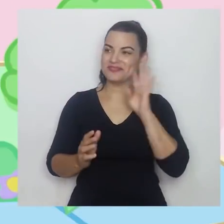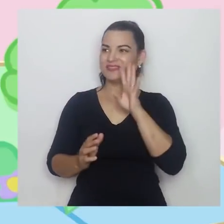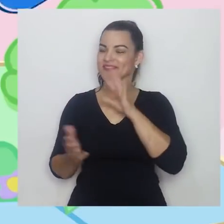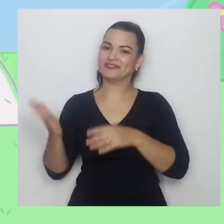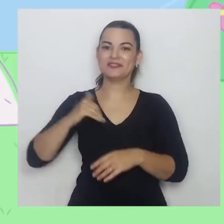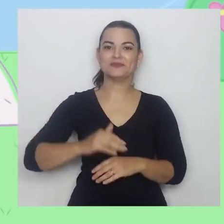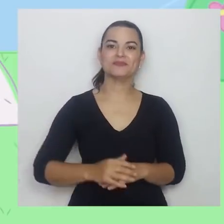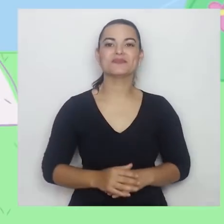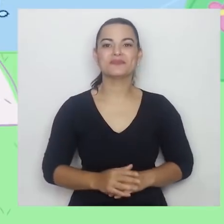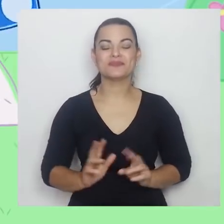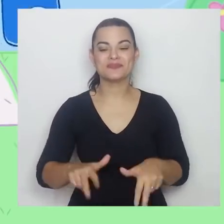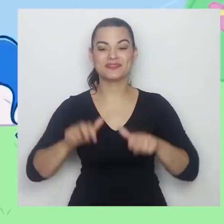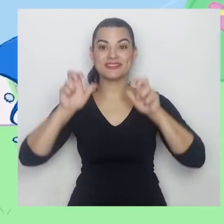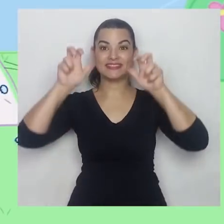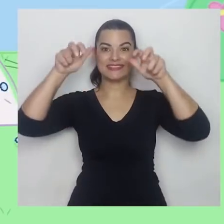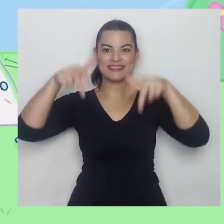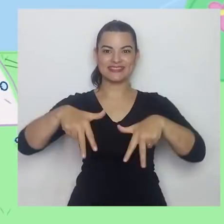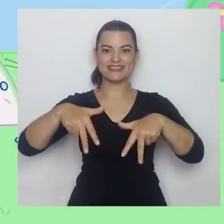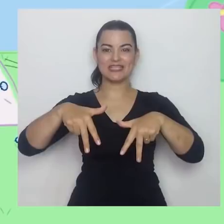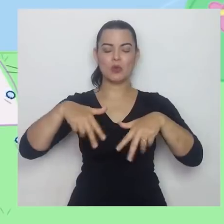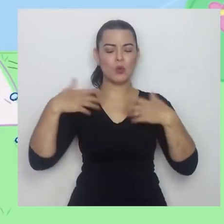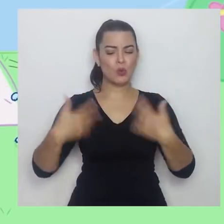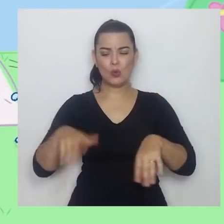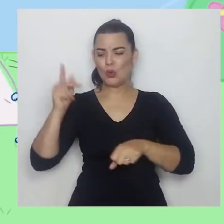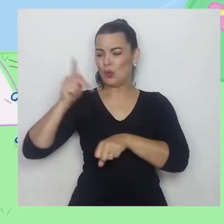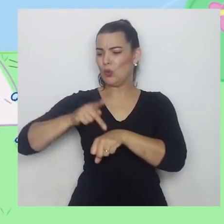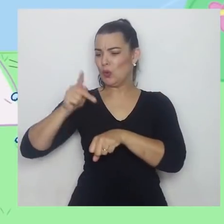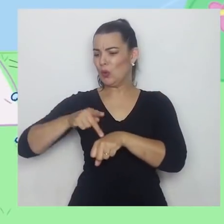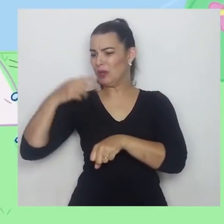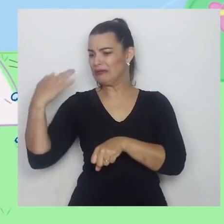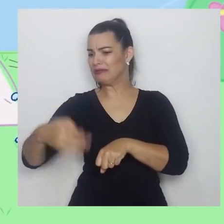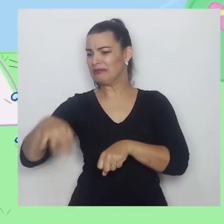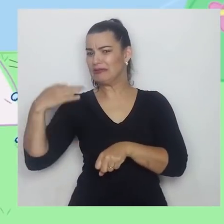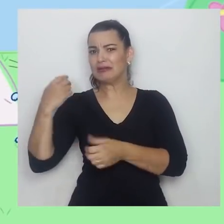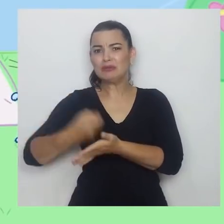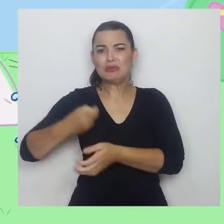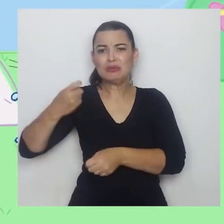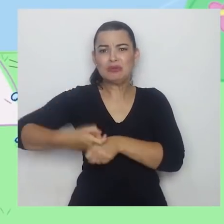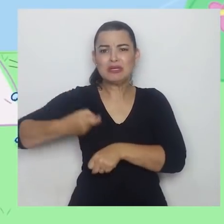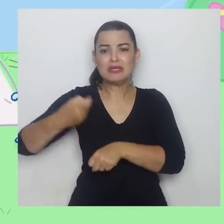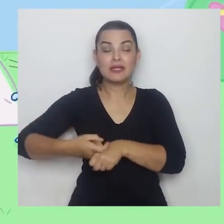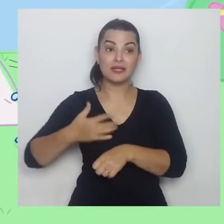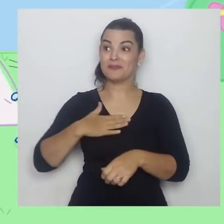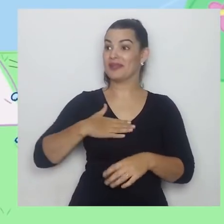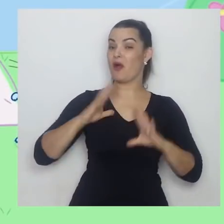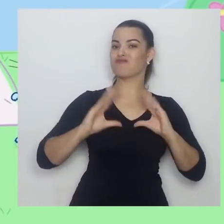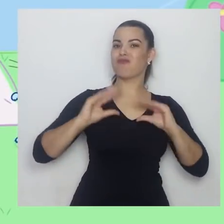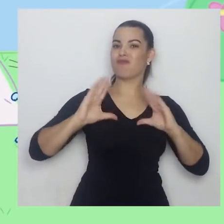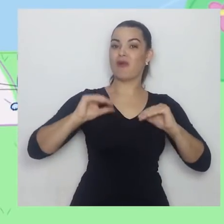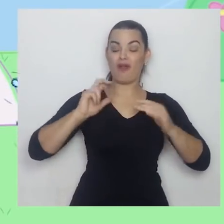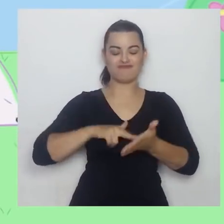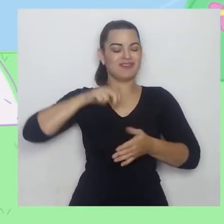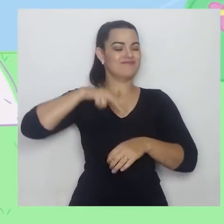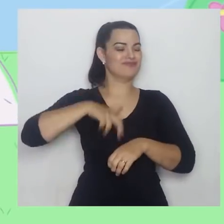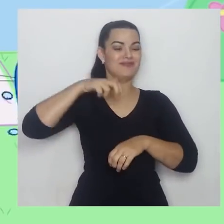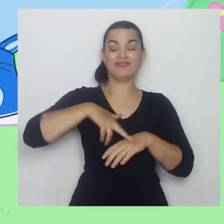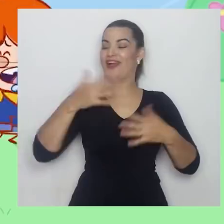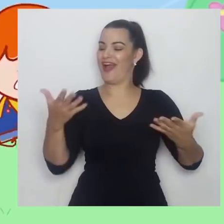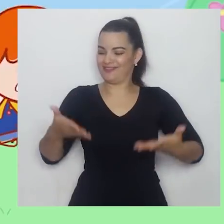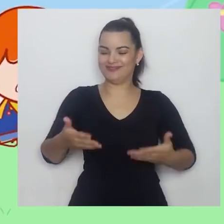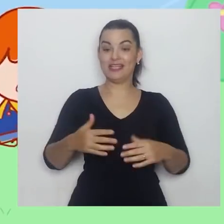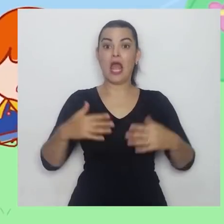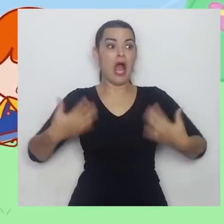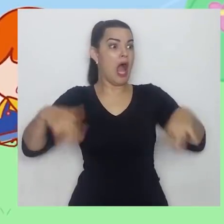Vamos lá! Ai, que pedra dura! A minha é bem macia, olha! É